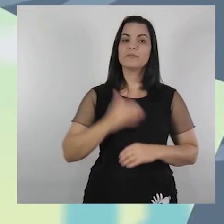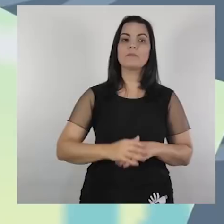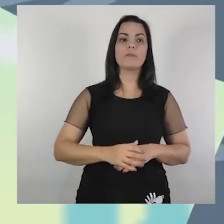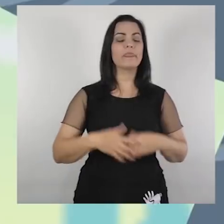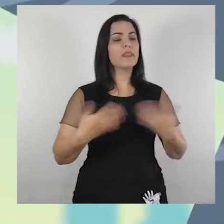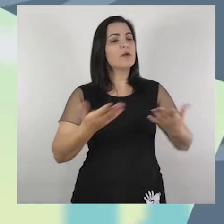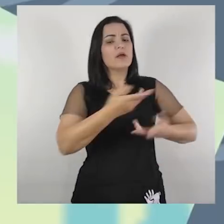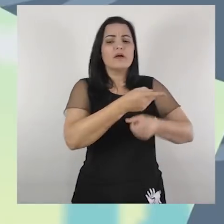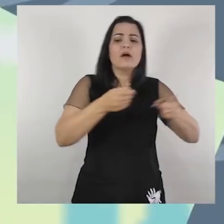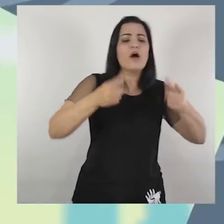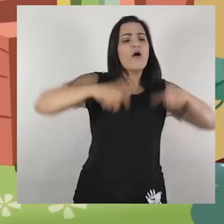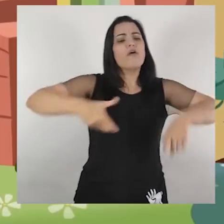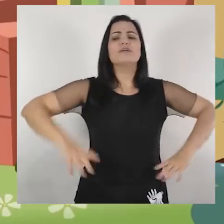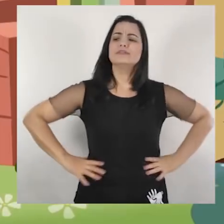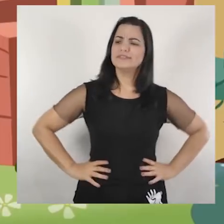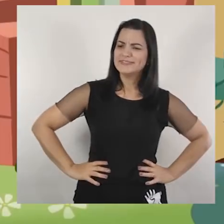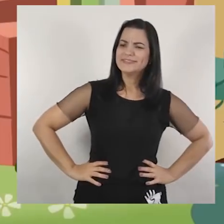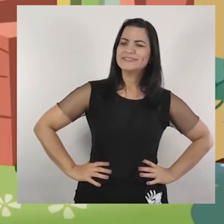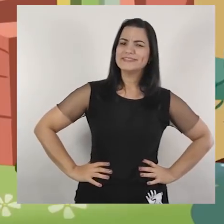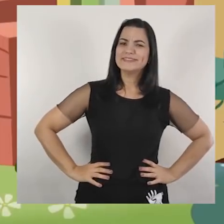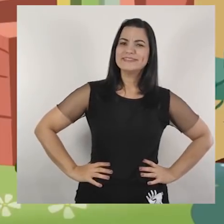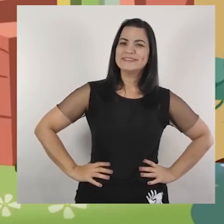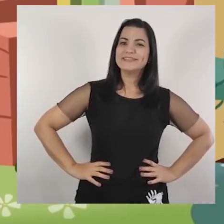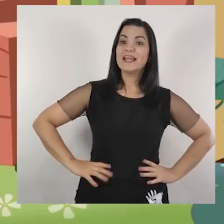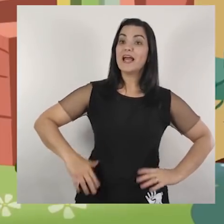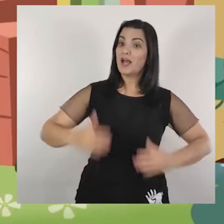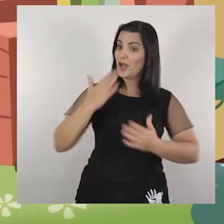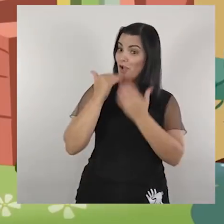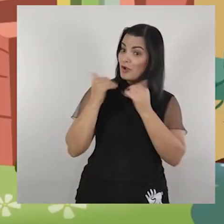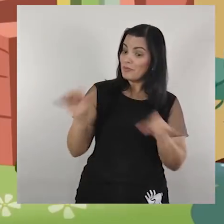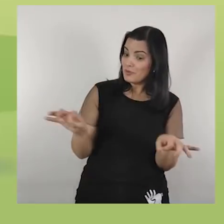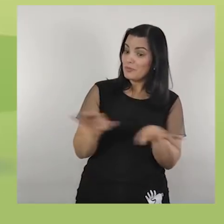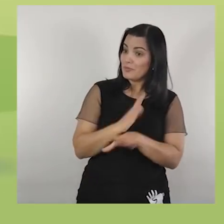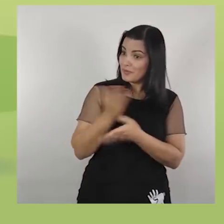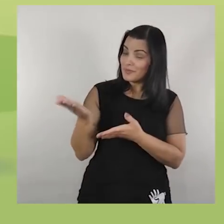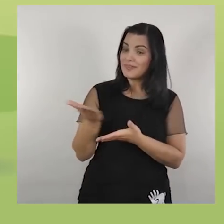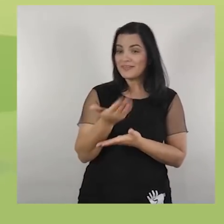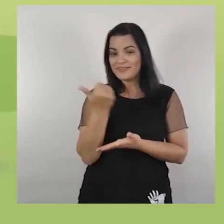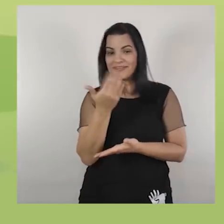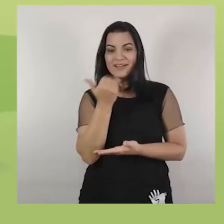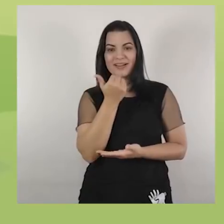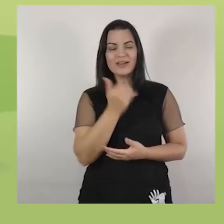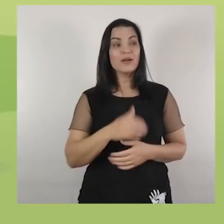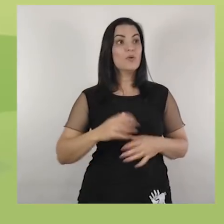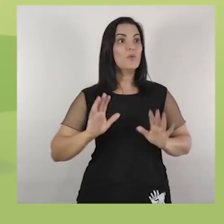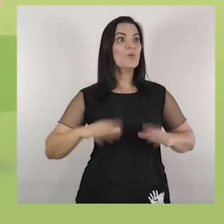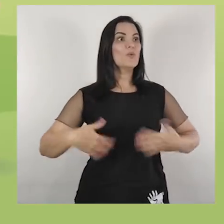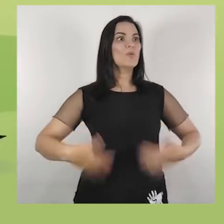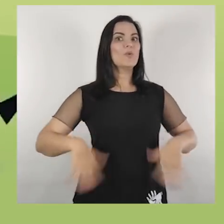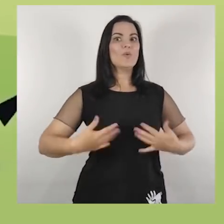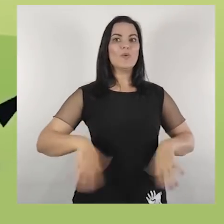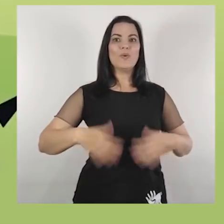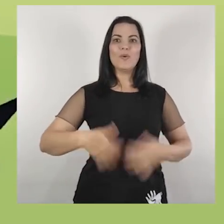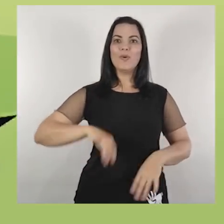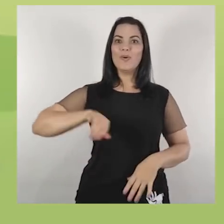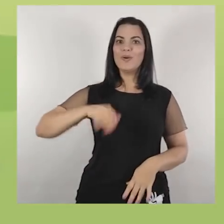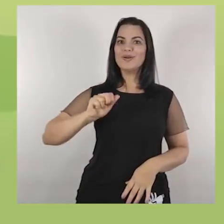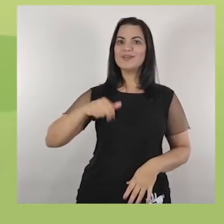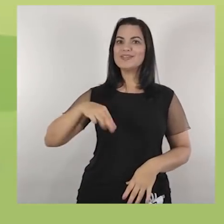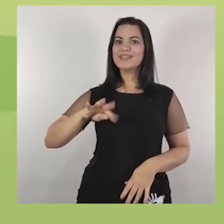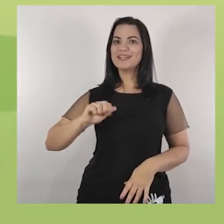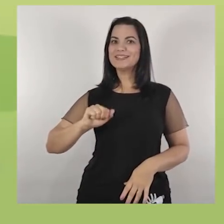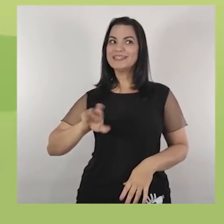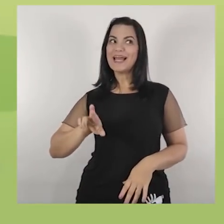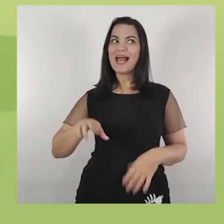Luna, Júpiter. Onde vocês estavam? O jantar já tá na mesa. Jantar? Oba! Tô